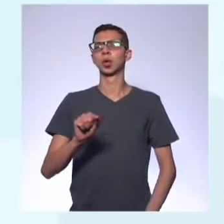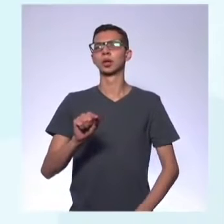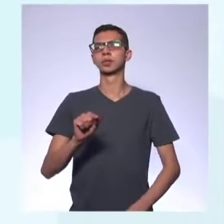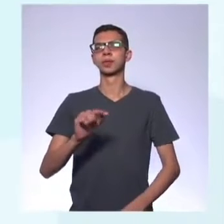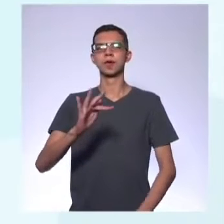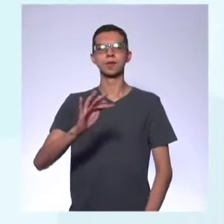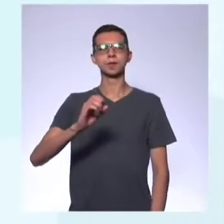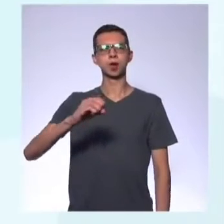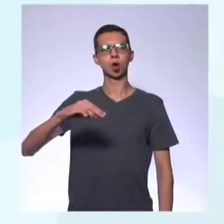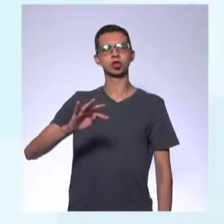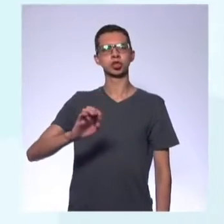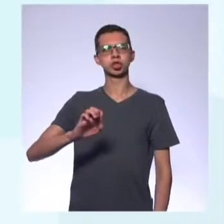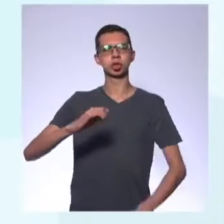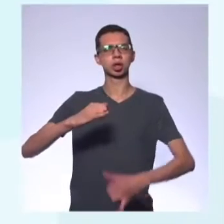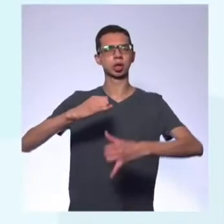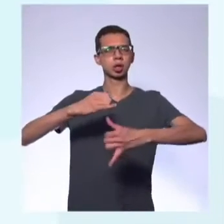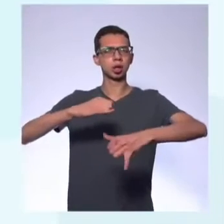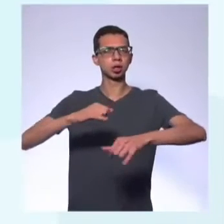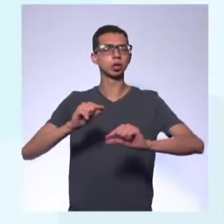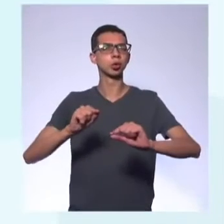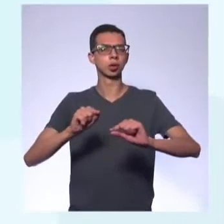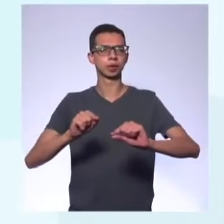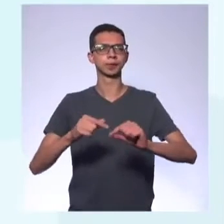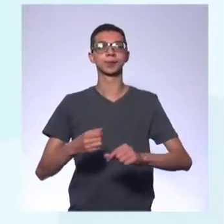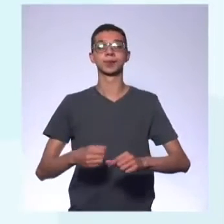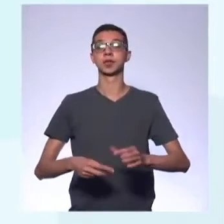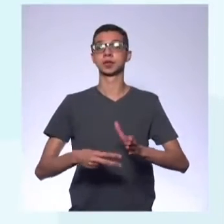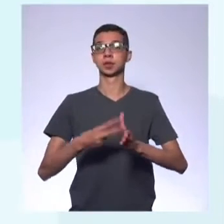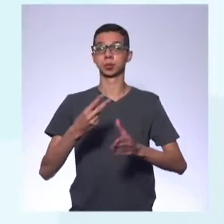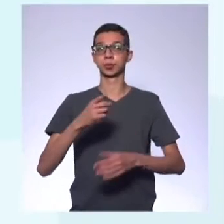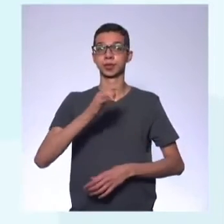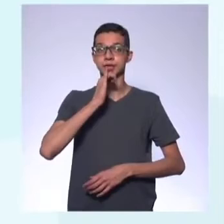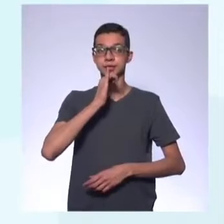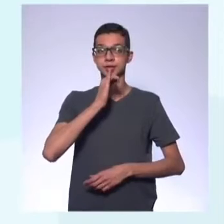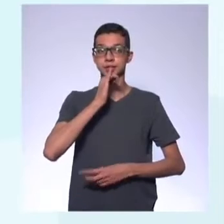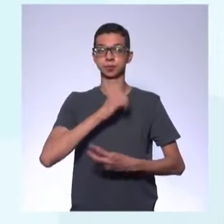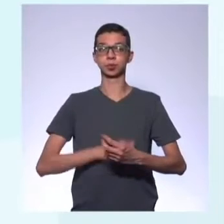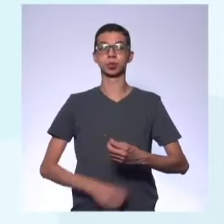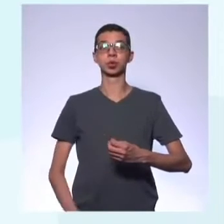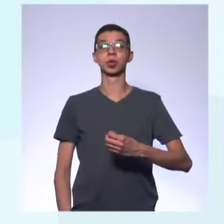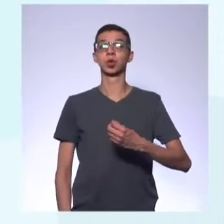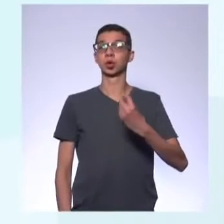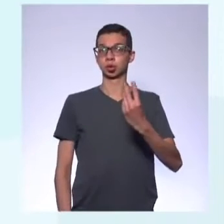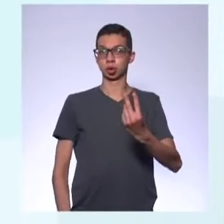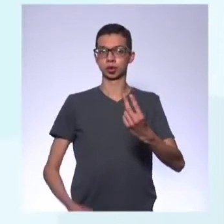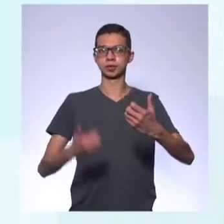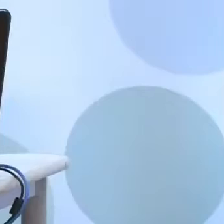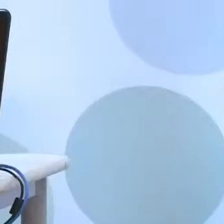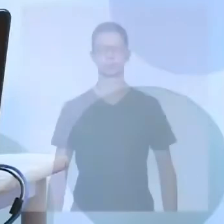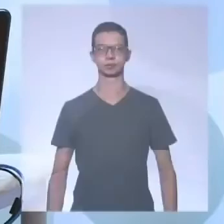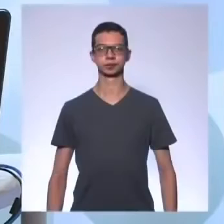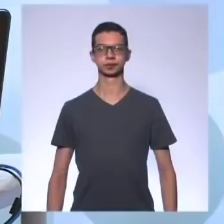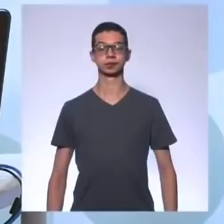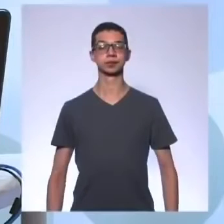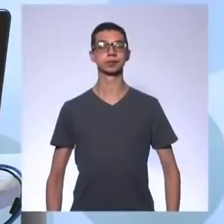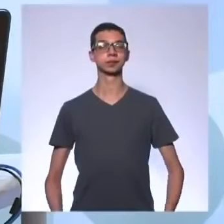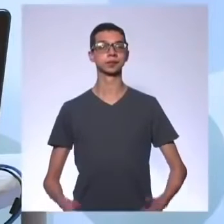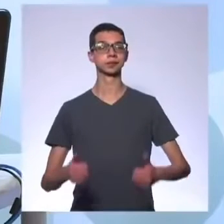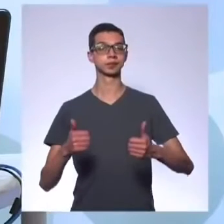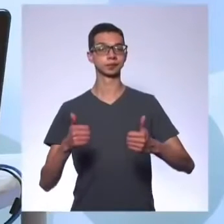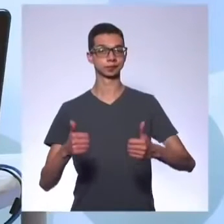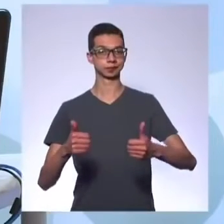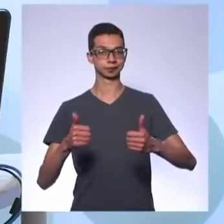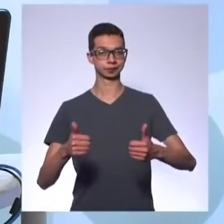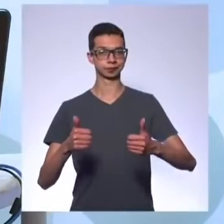questão. Dê 2 exemplos de recursos naturais utilizados para a geração de energia. Muito bem, estamos